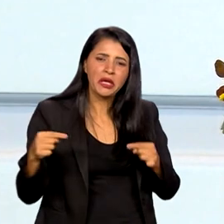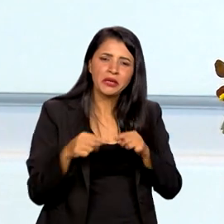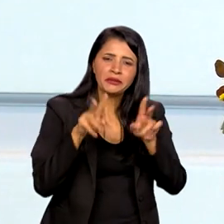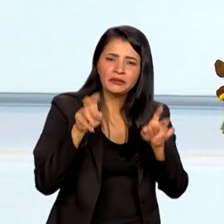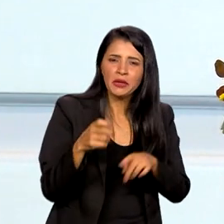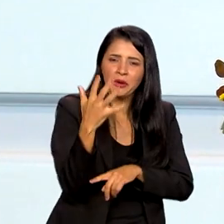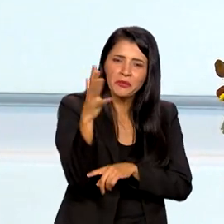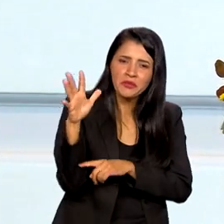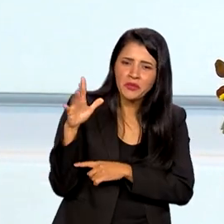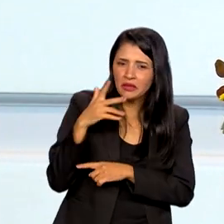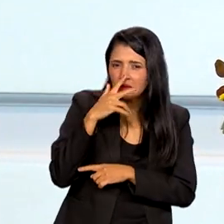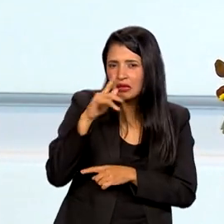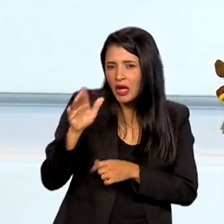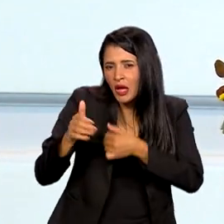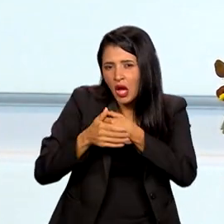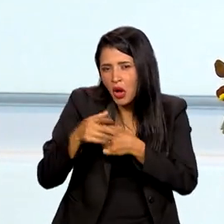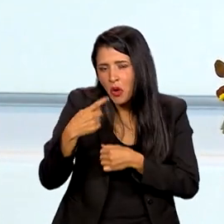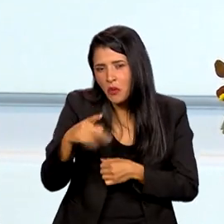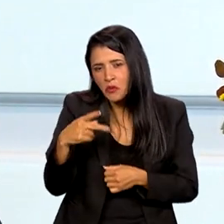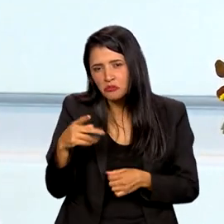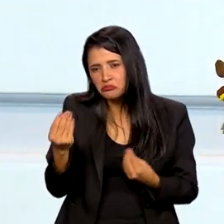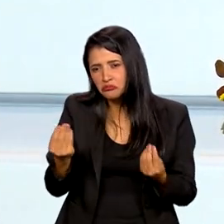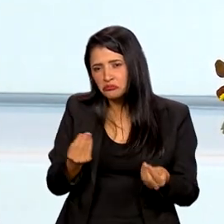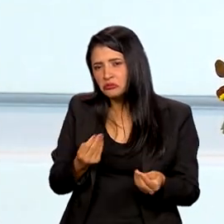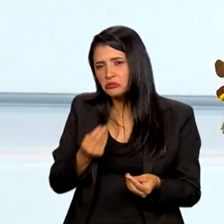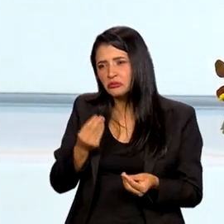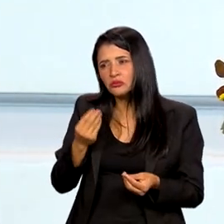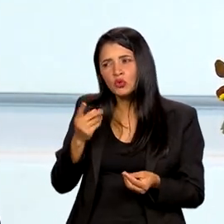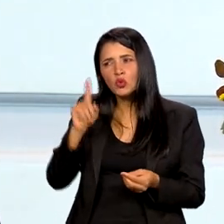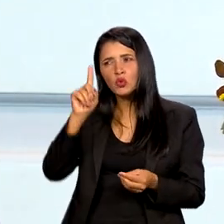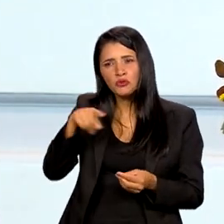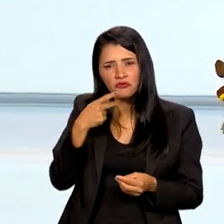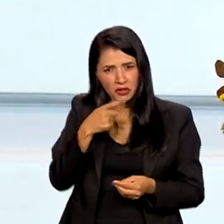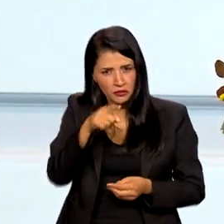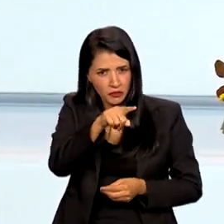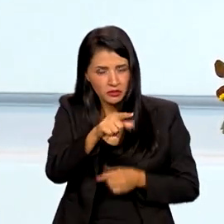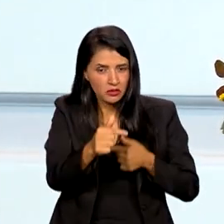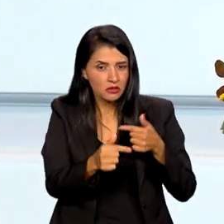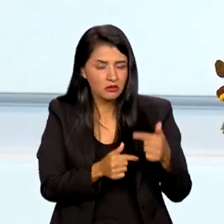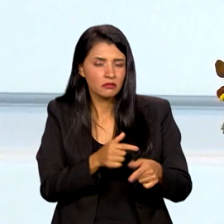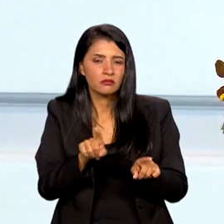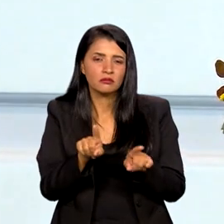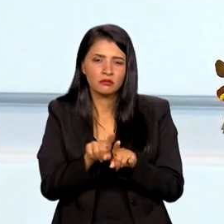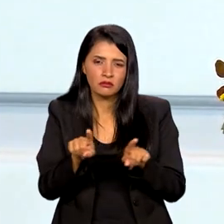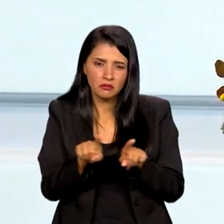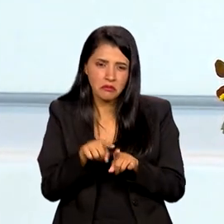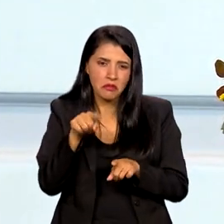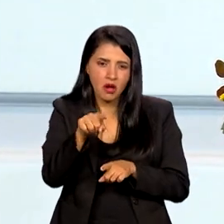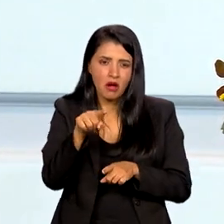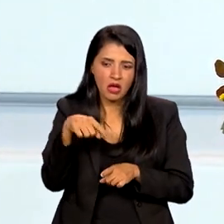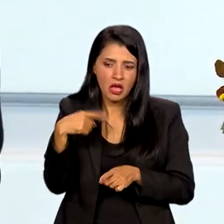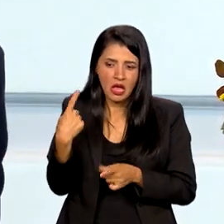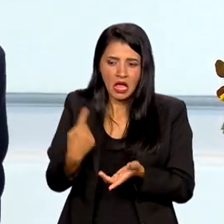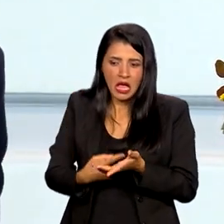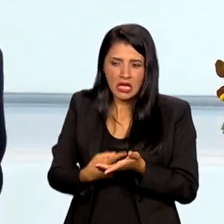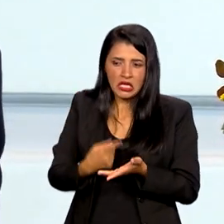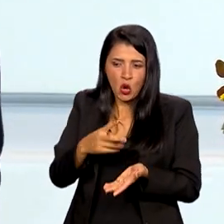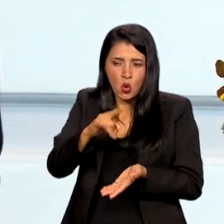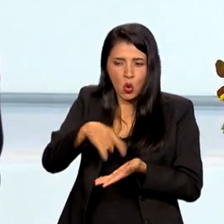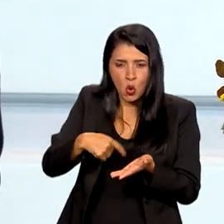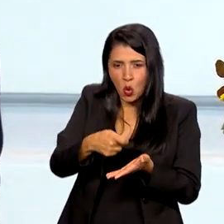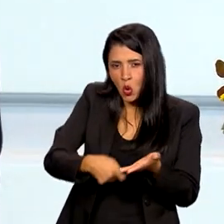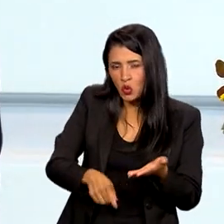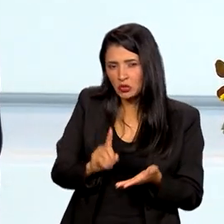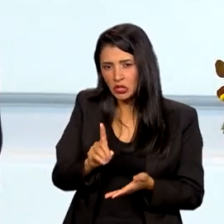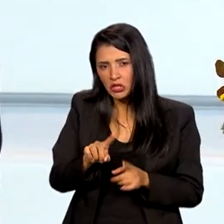para esconder os motivos do acordo de trabalho? Então, e dito isso, vocês trabalham também com a hipótese desse acordo não sair,